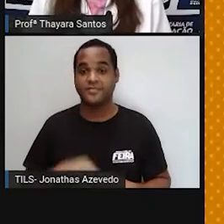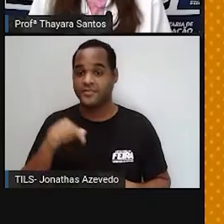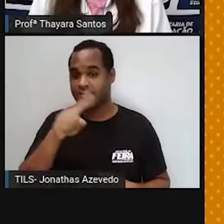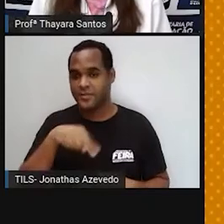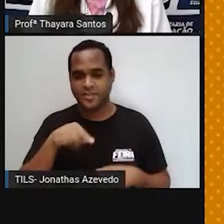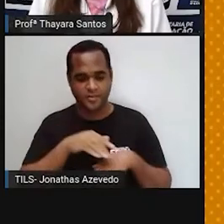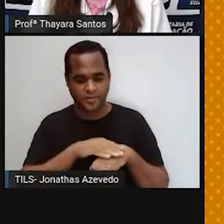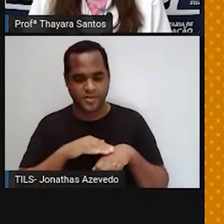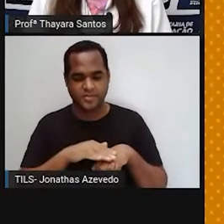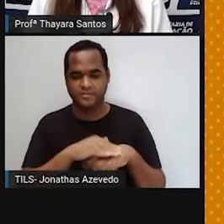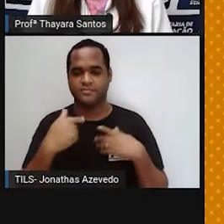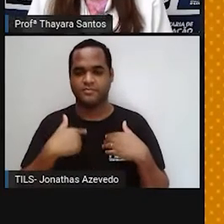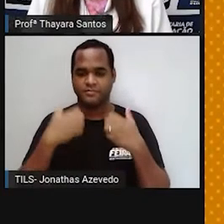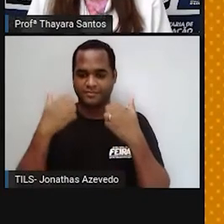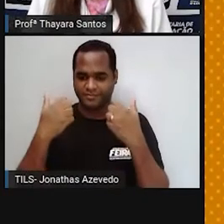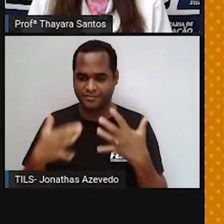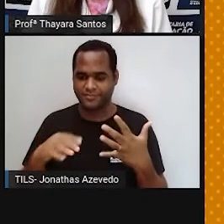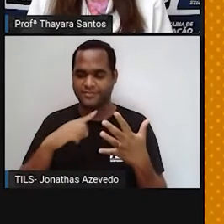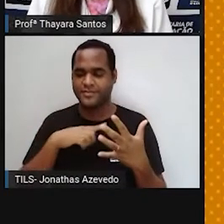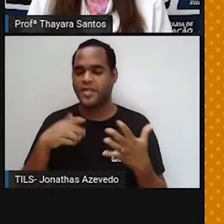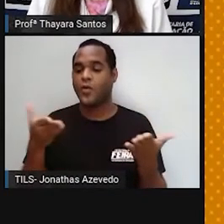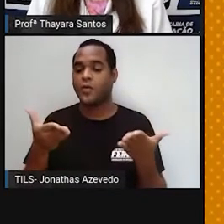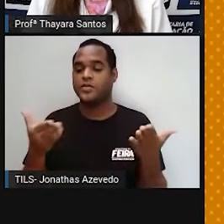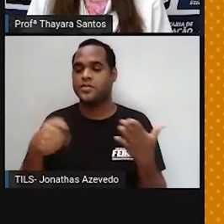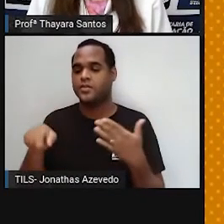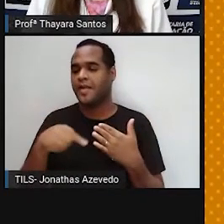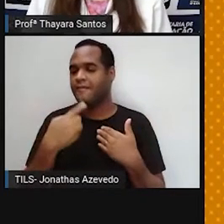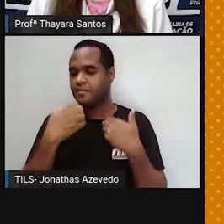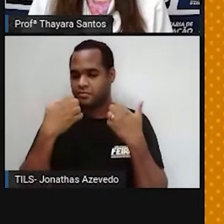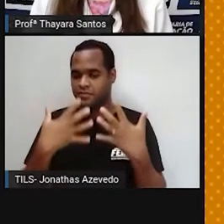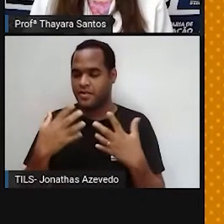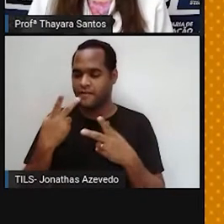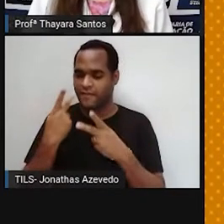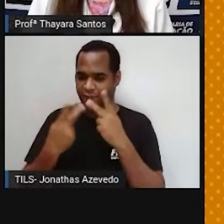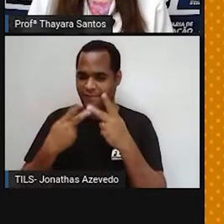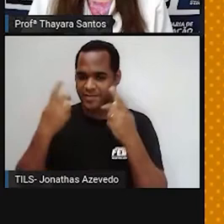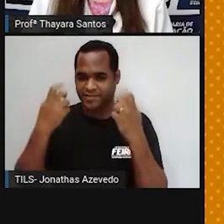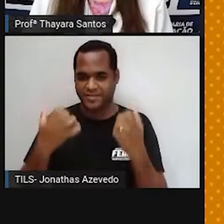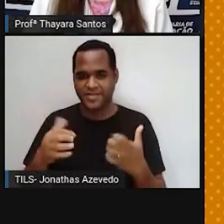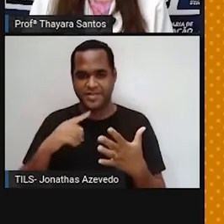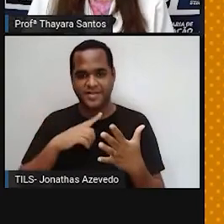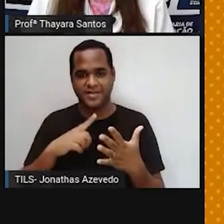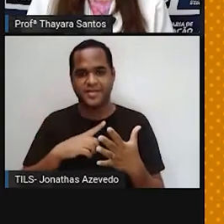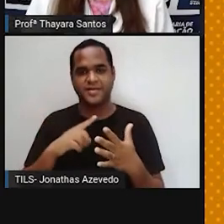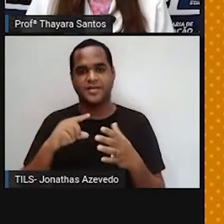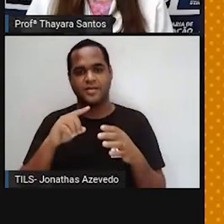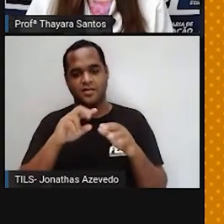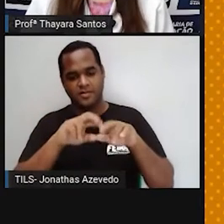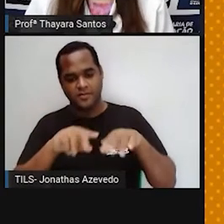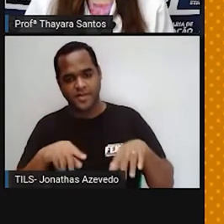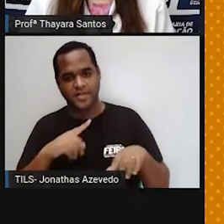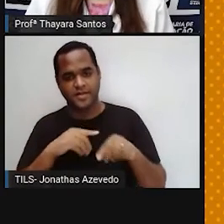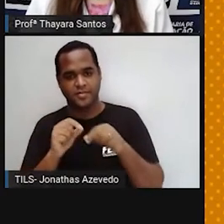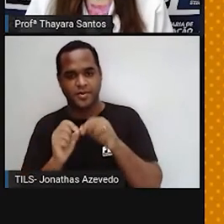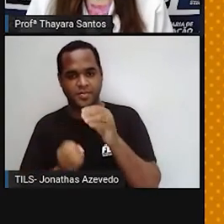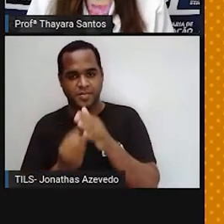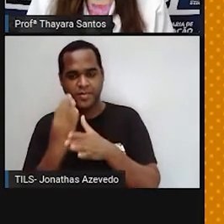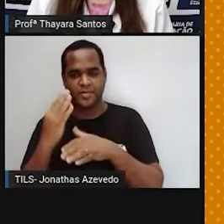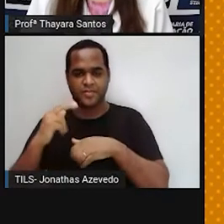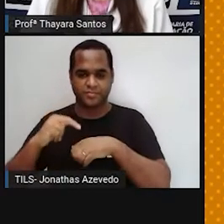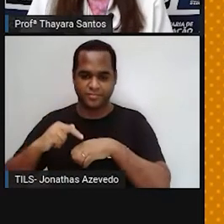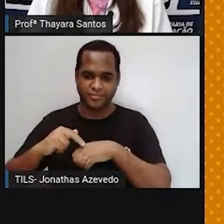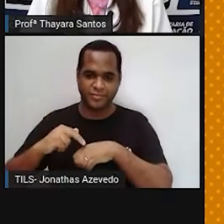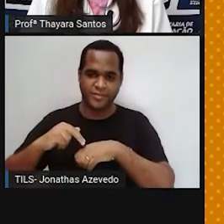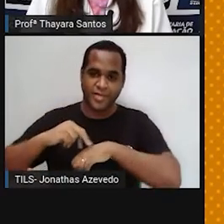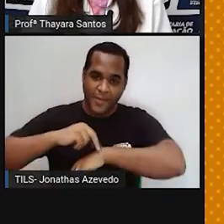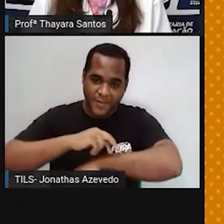conversar aqui hoje na nossa aula. Então, hoje a gente vai falar sobre os mecanismos de reprodução, evolução e